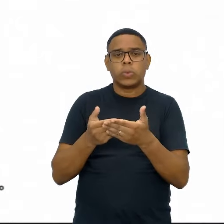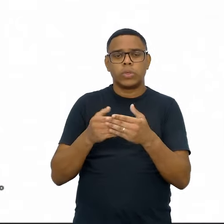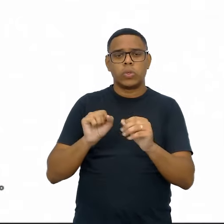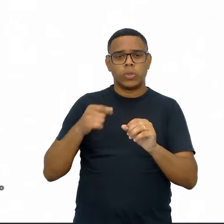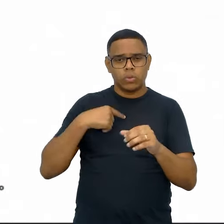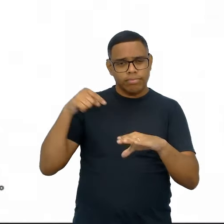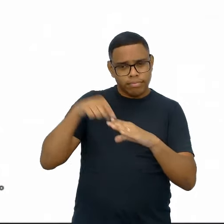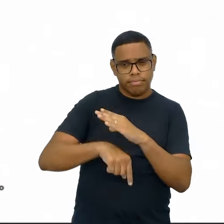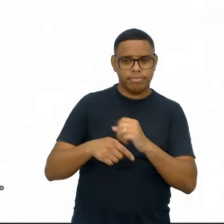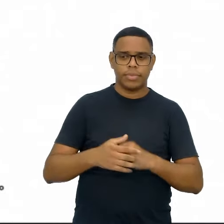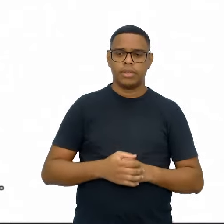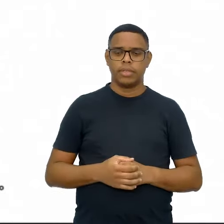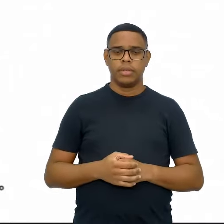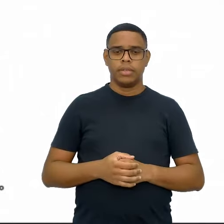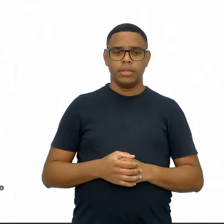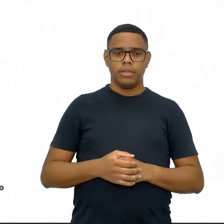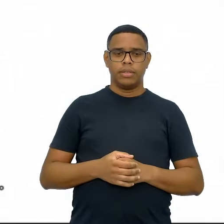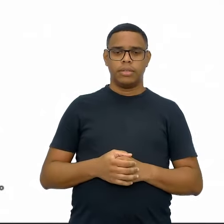intensivos.